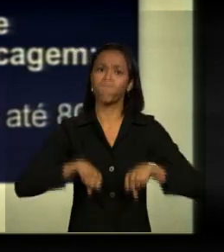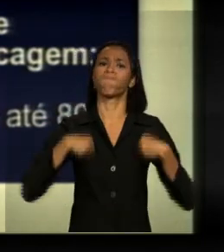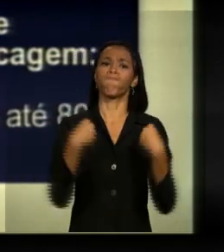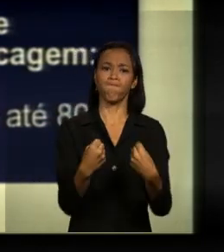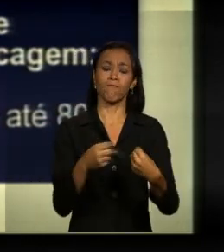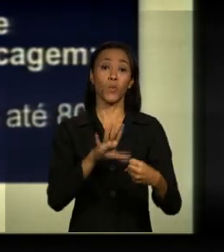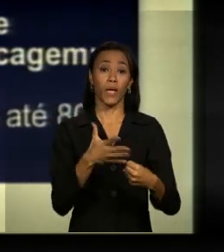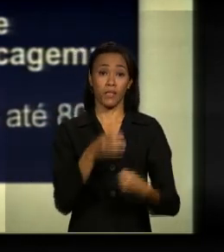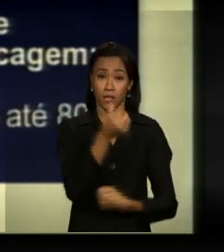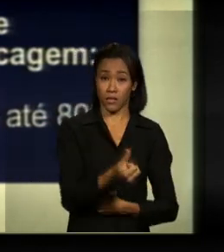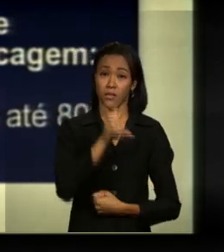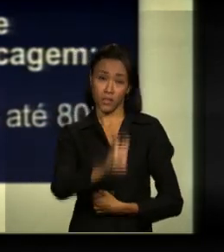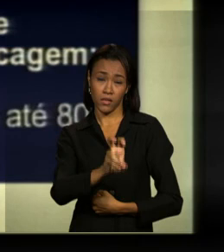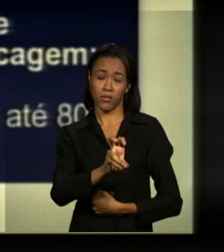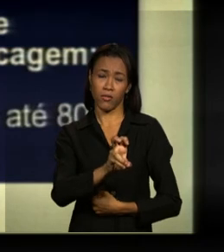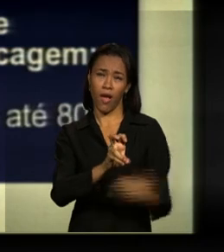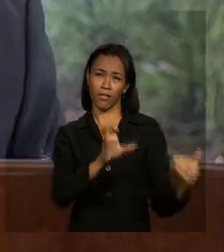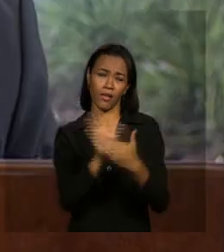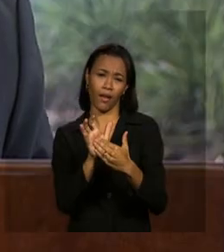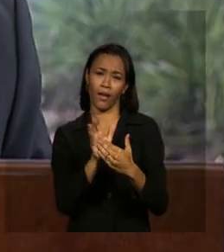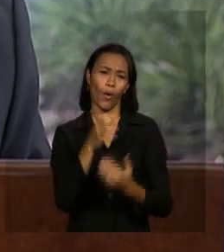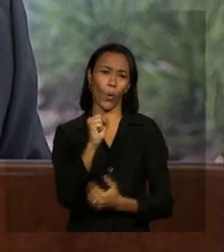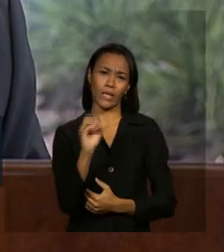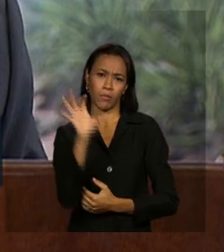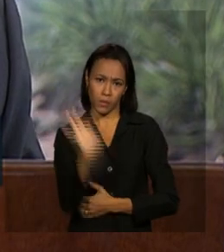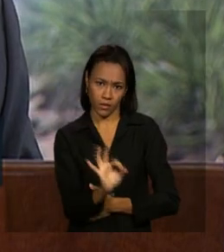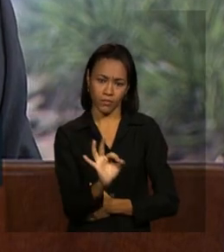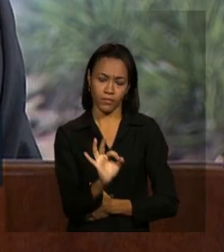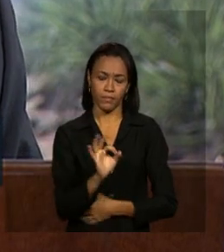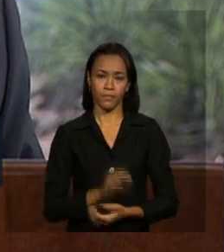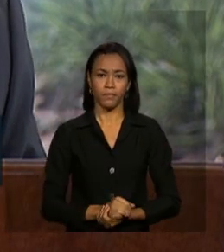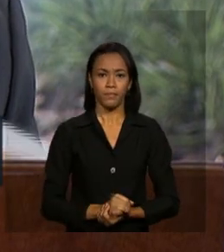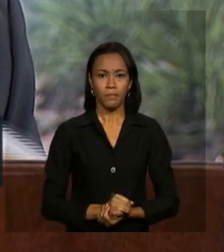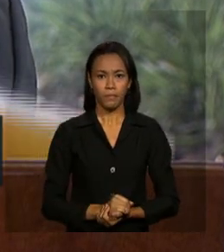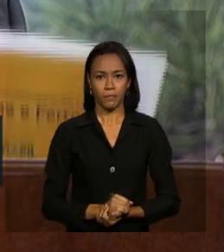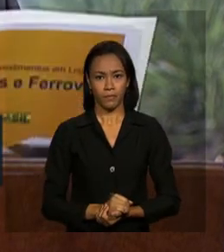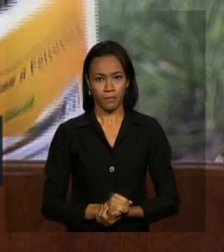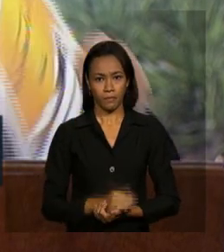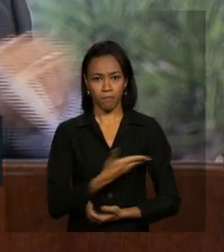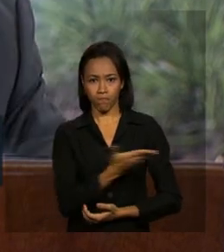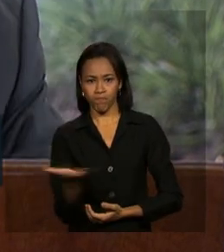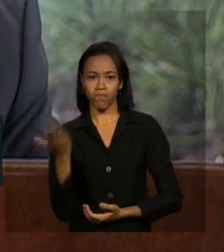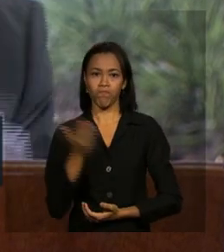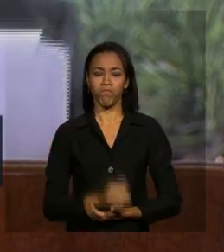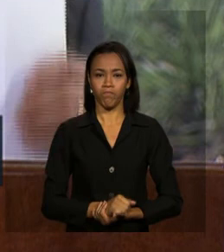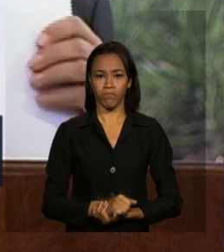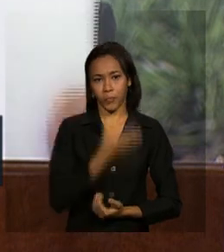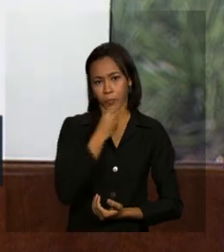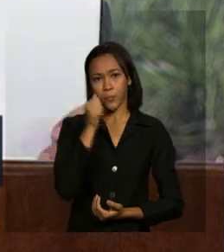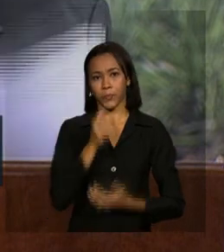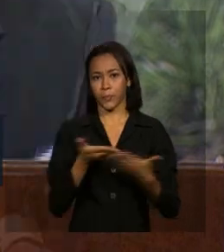de 65 até oitenta por cento minhas senhoras eu